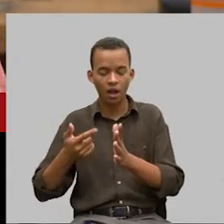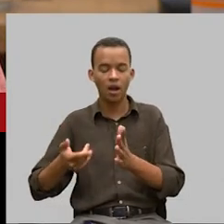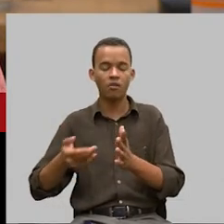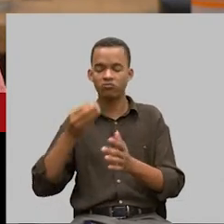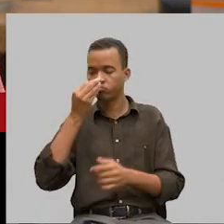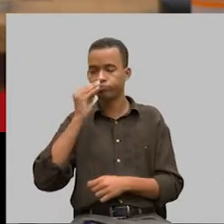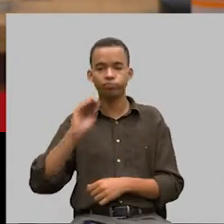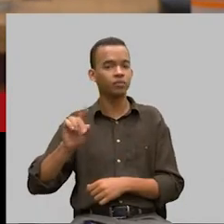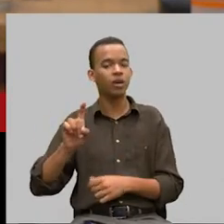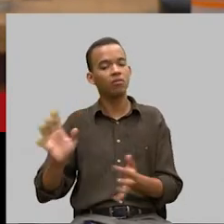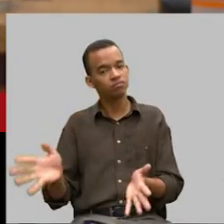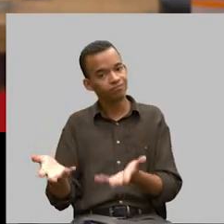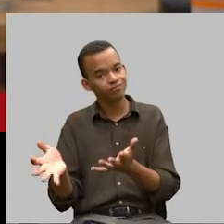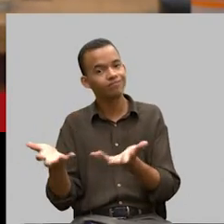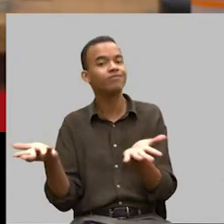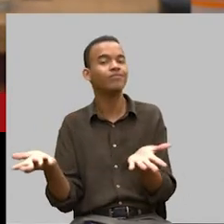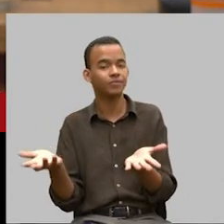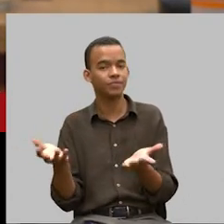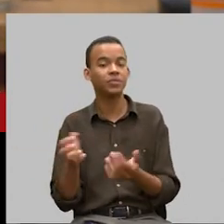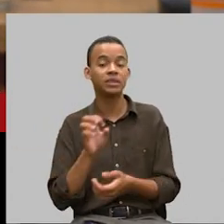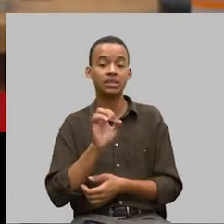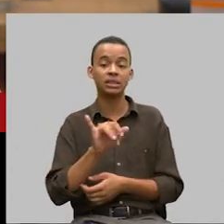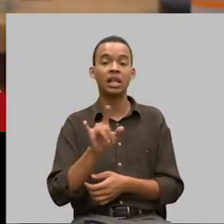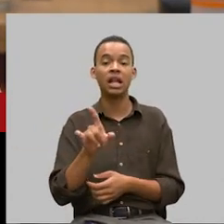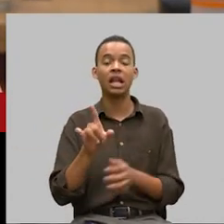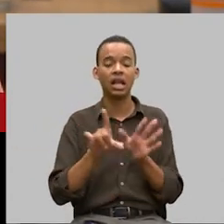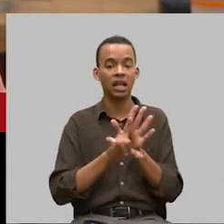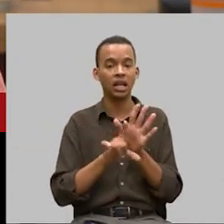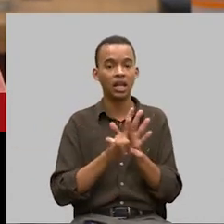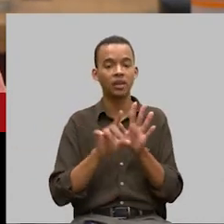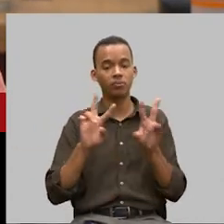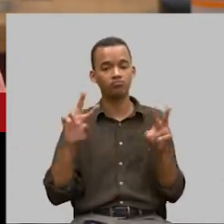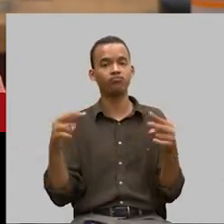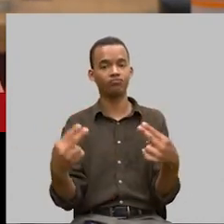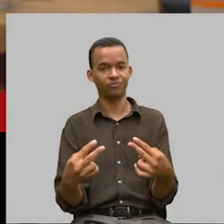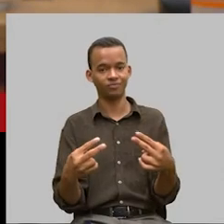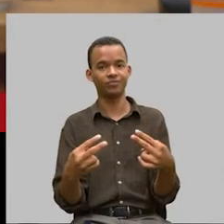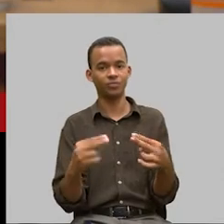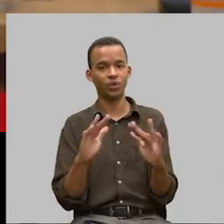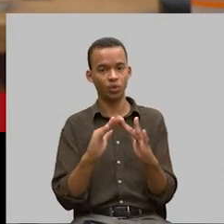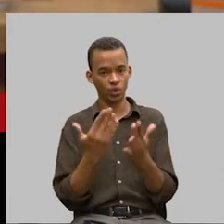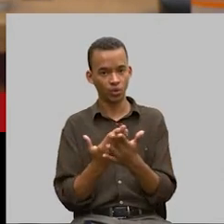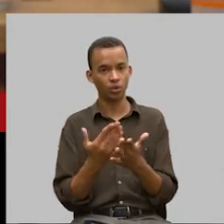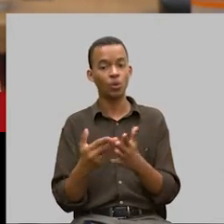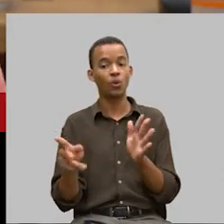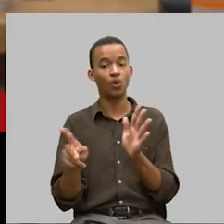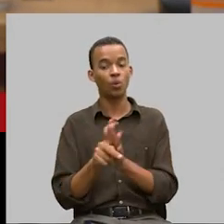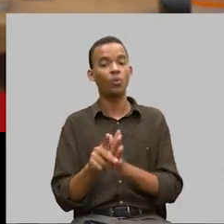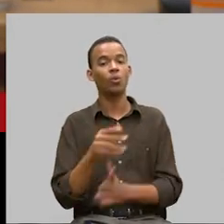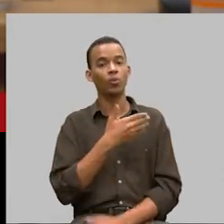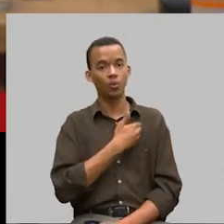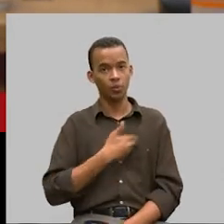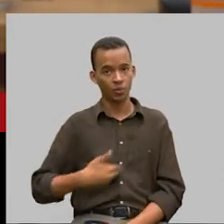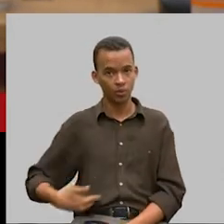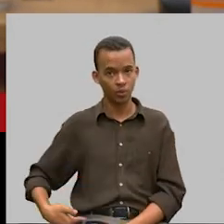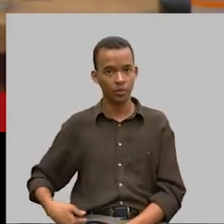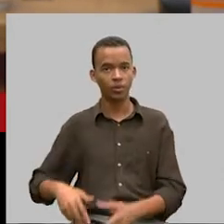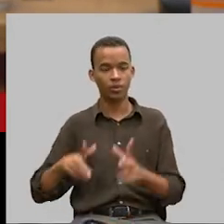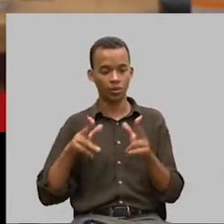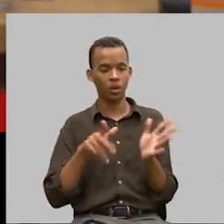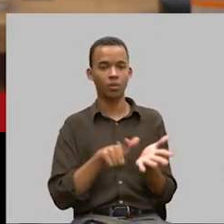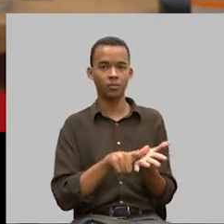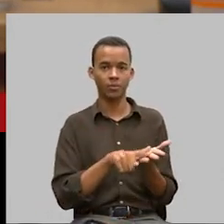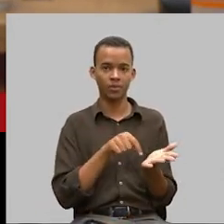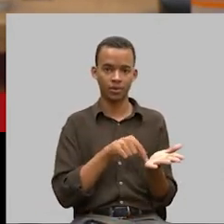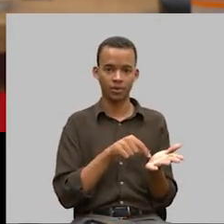ajustar se não é a lei de realmente reconhecimento das escolas como escolas públicas que é o que tá nesse papelinho aqui né do